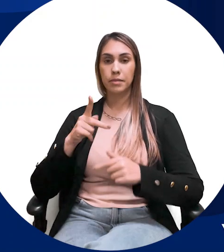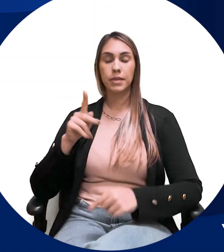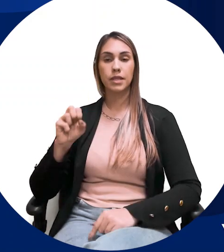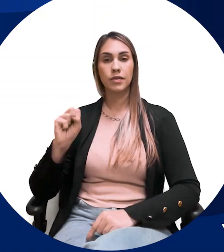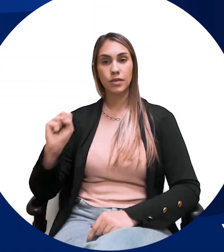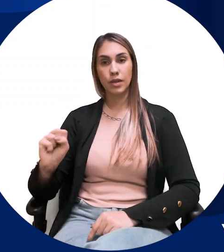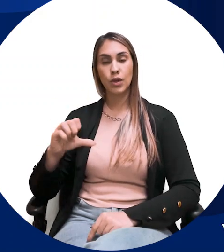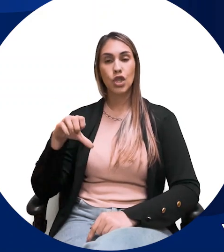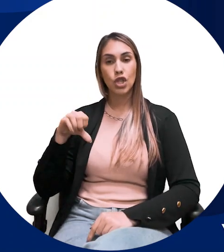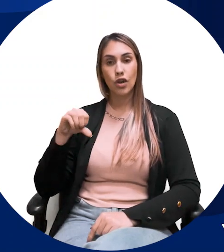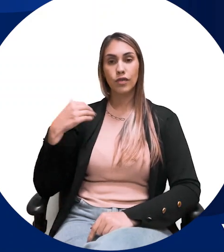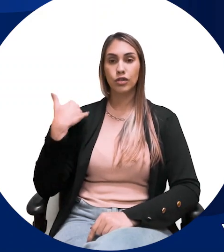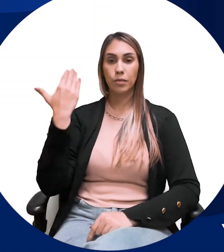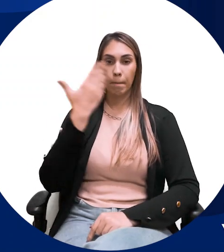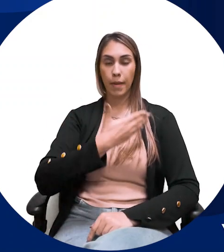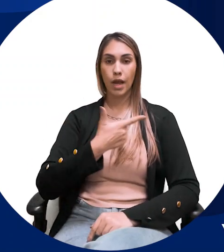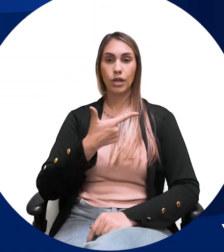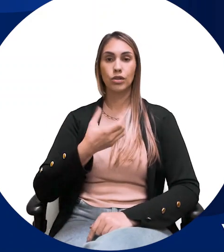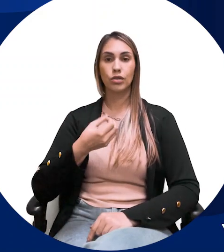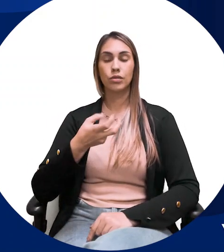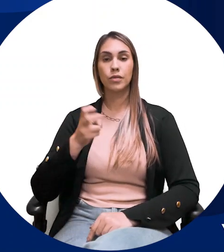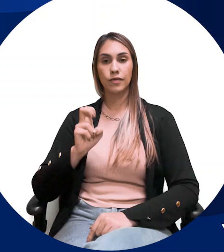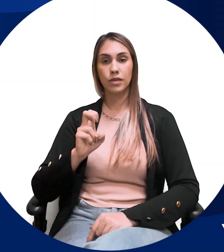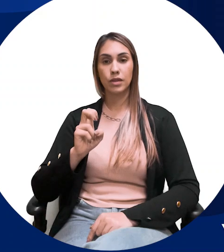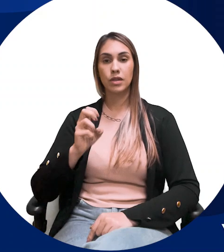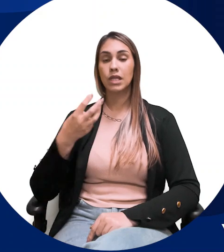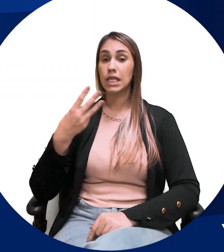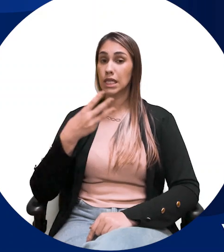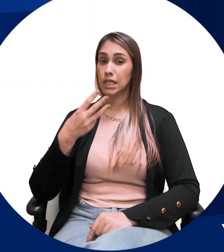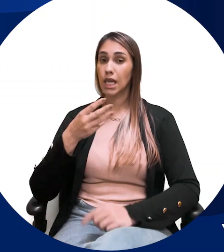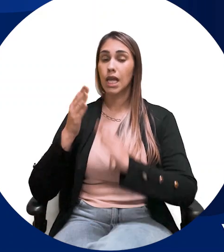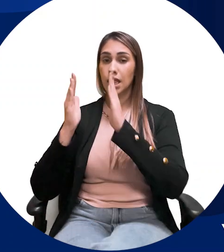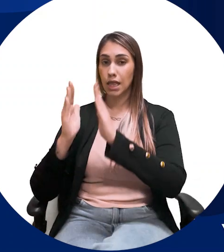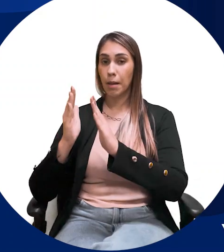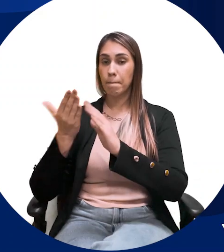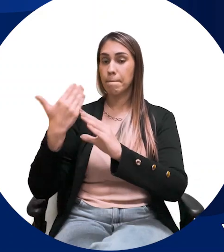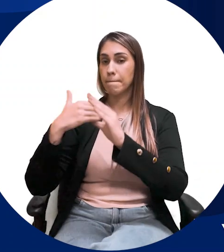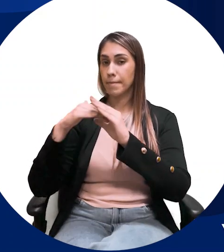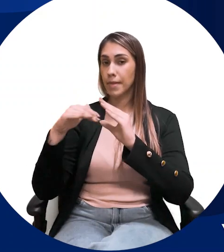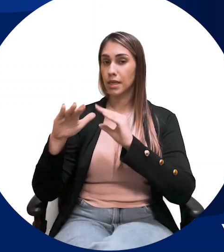e PAS/PSS. 9 de maio de 2025. Terceira etapa.